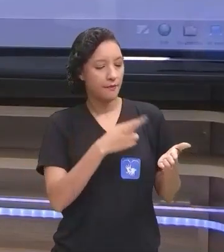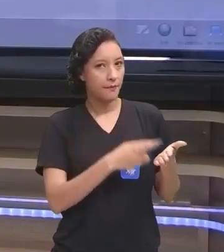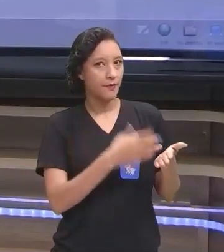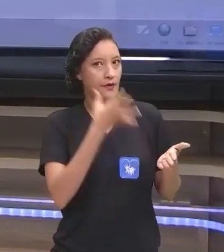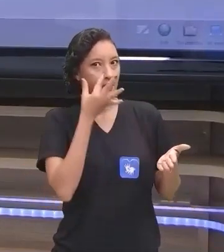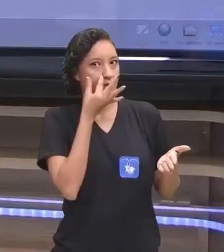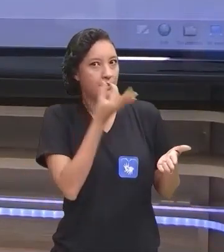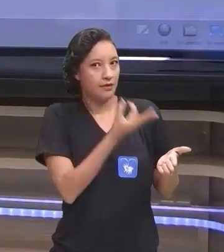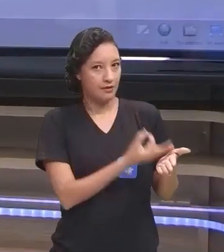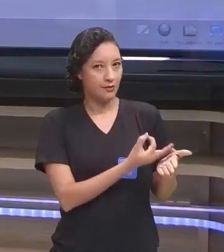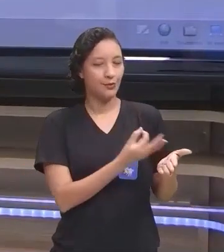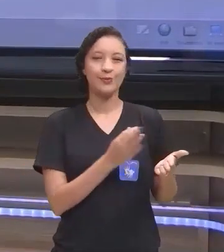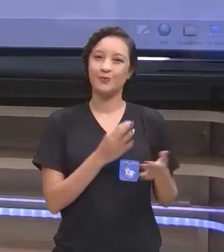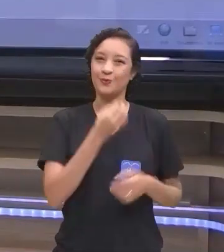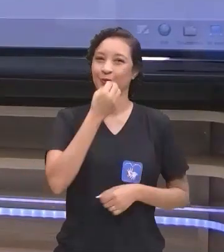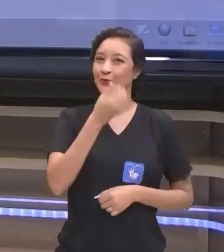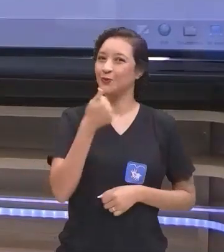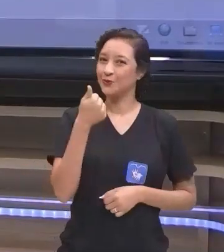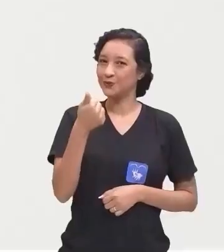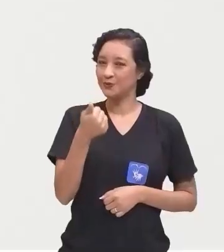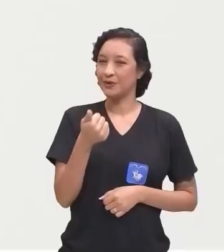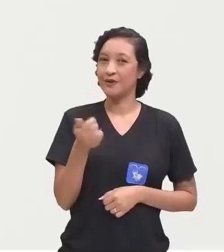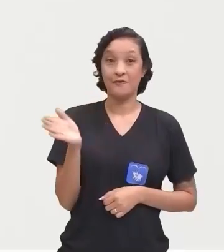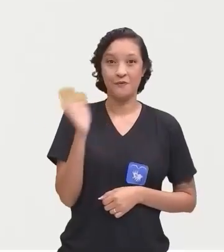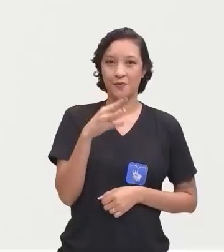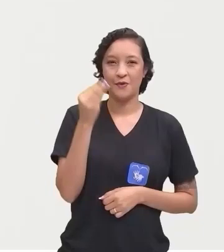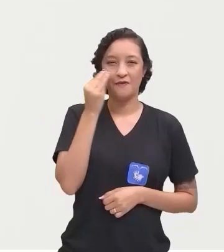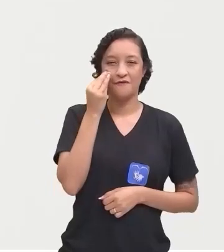atenção? Muito bom, vamos resolver juntos.